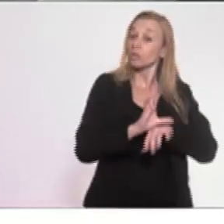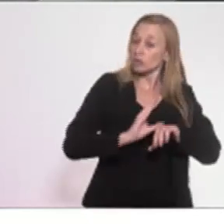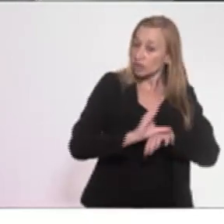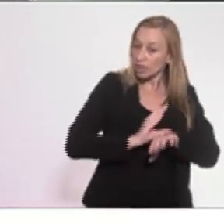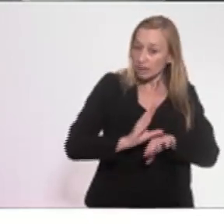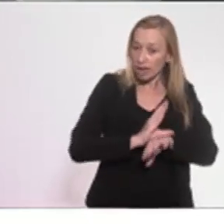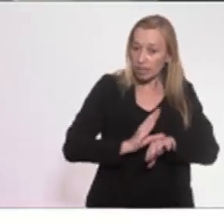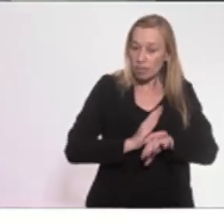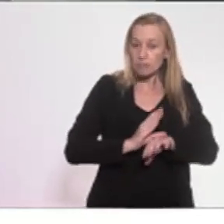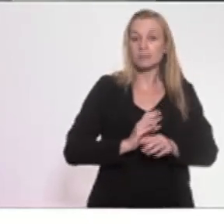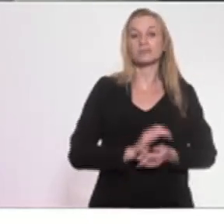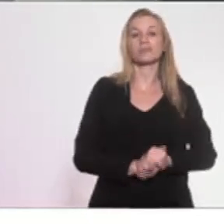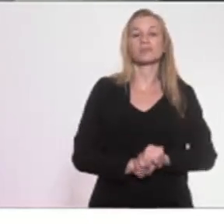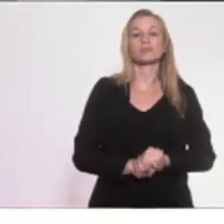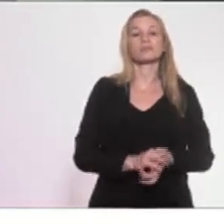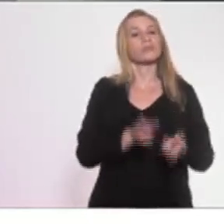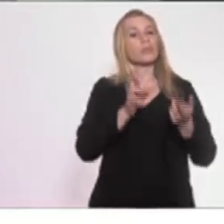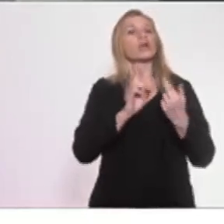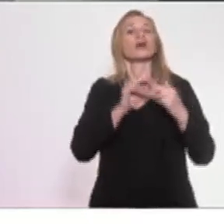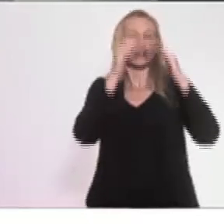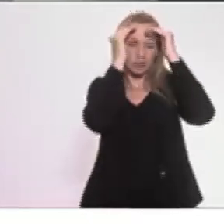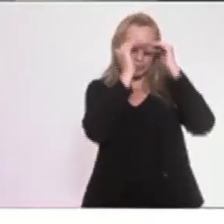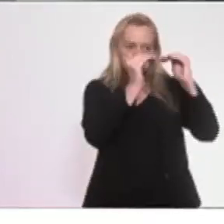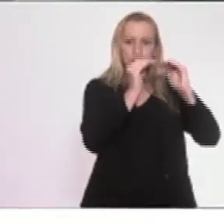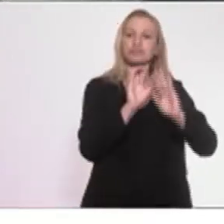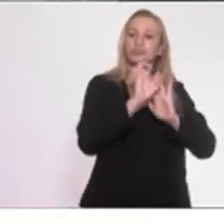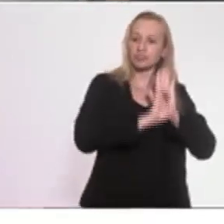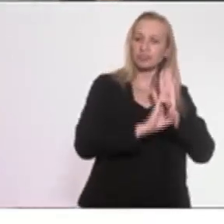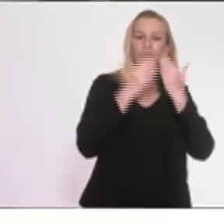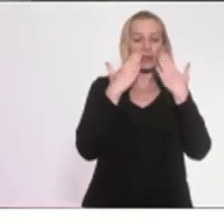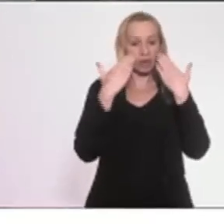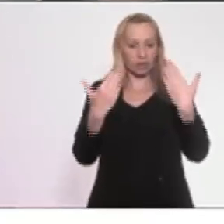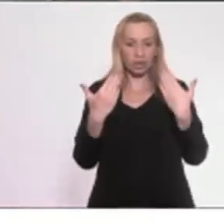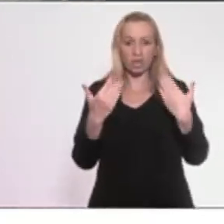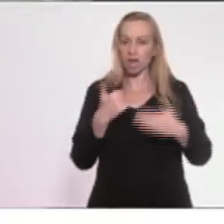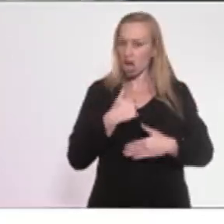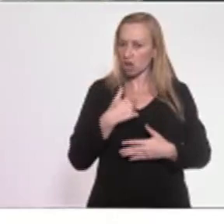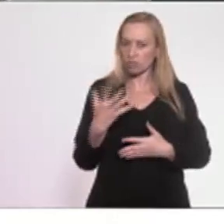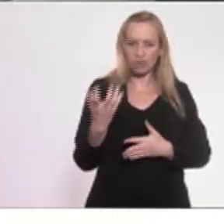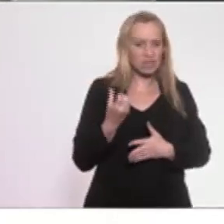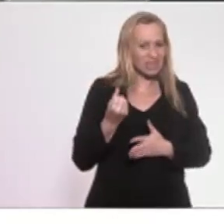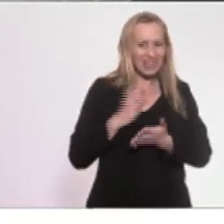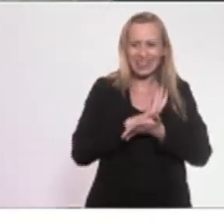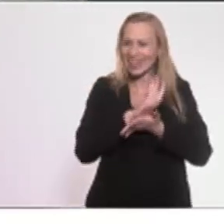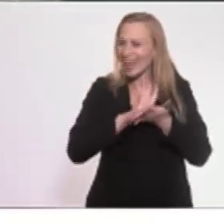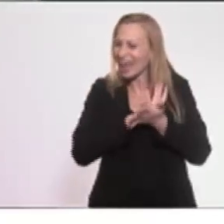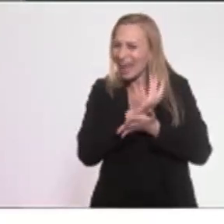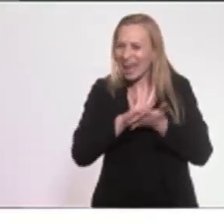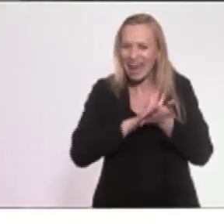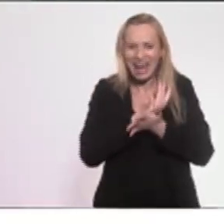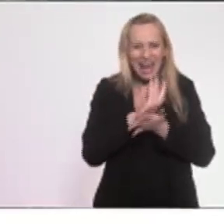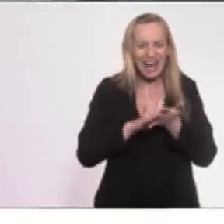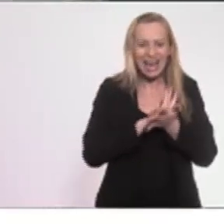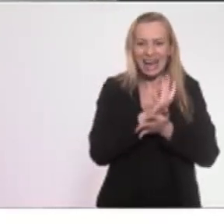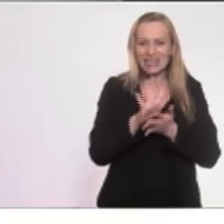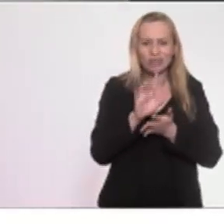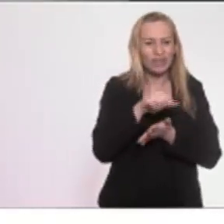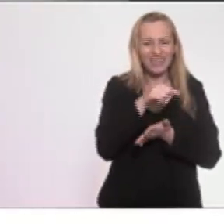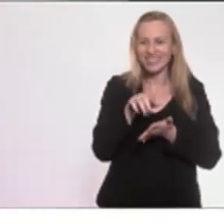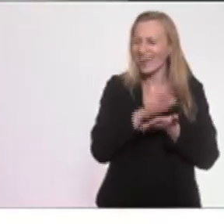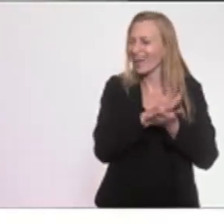constitucionalidade, respeitadas as emendas apresentadas, não vou acolher nenhuma emenda que foi aprovada no parecer da